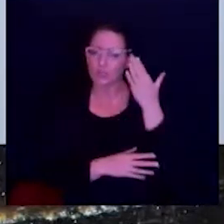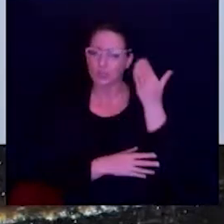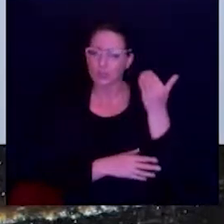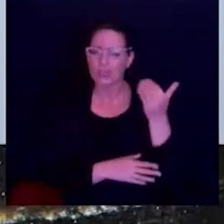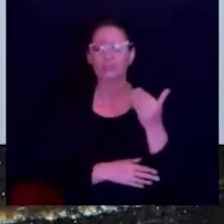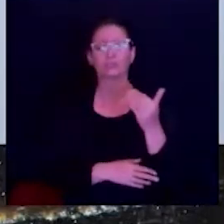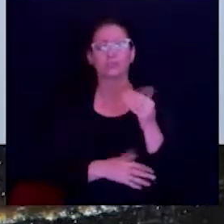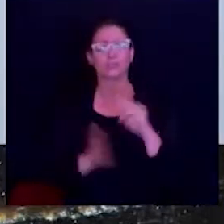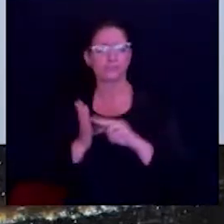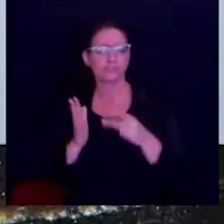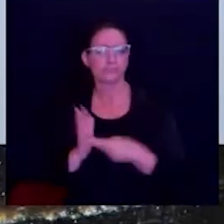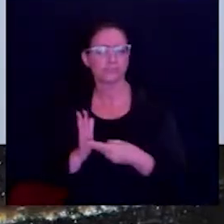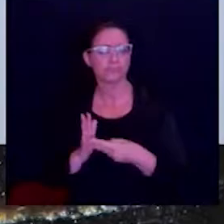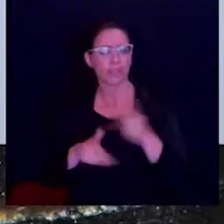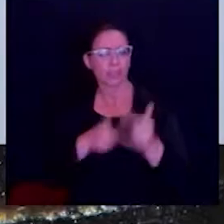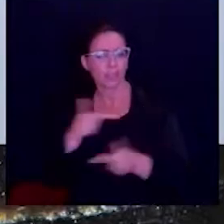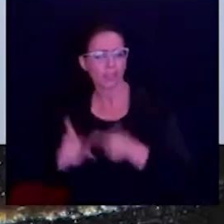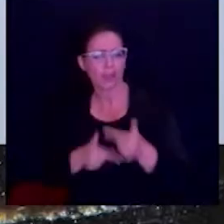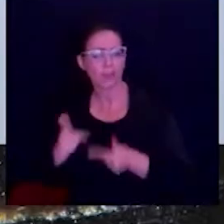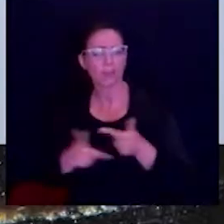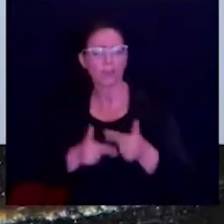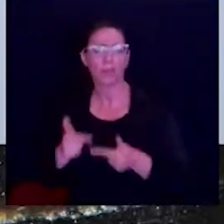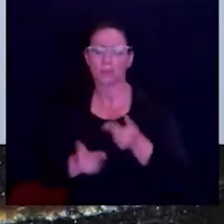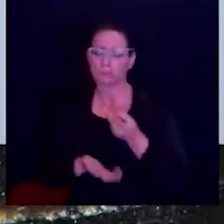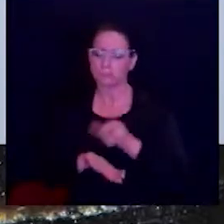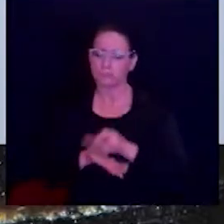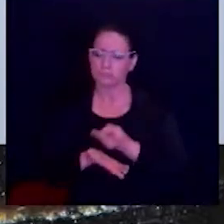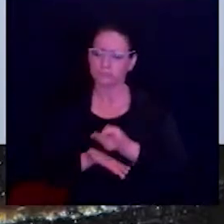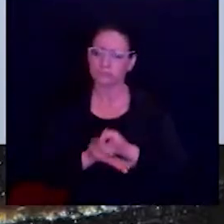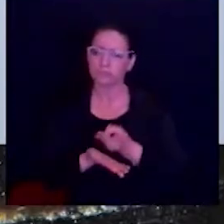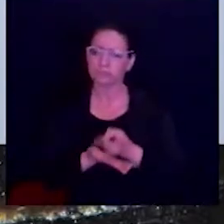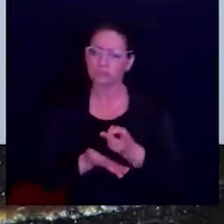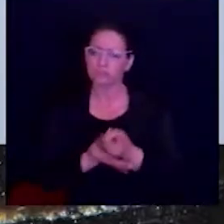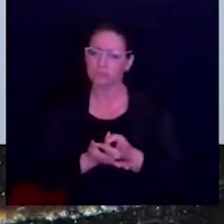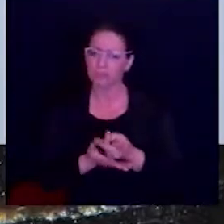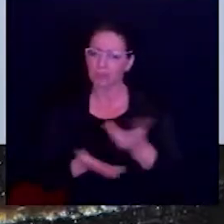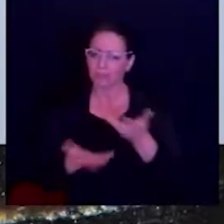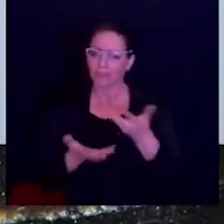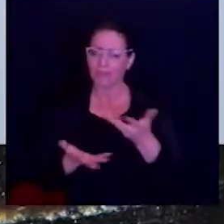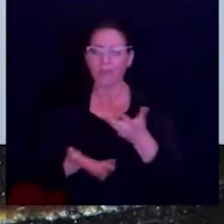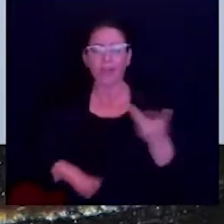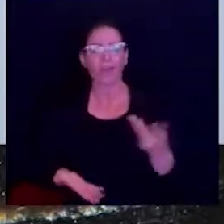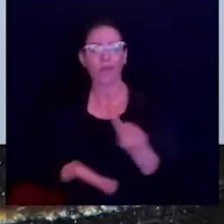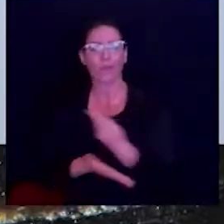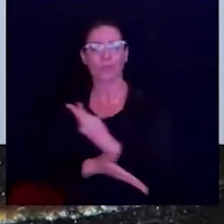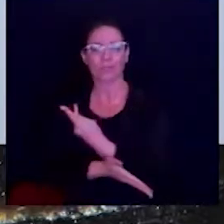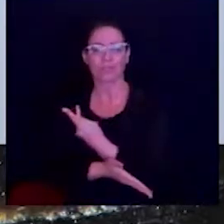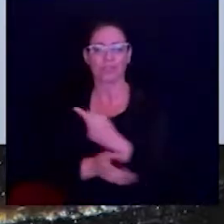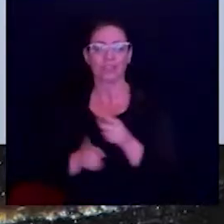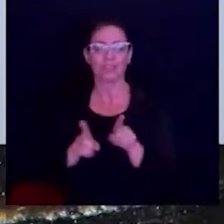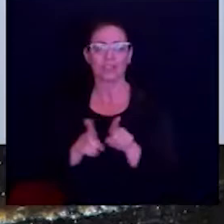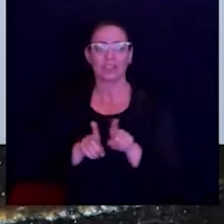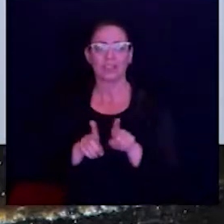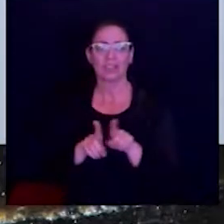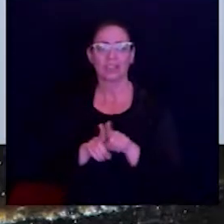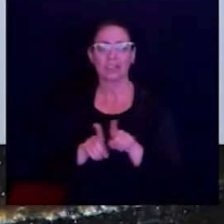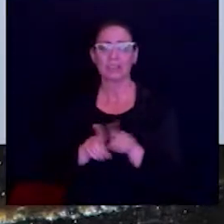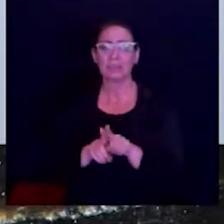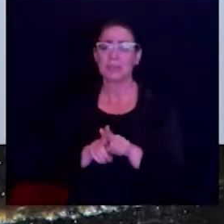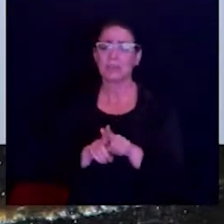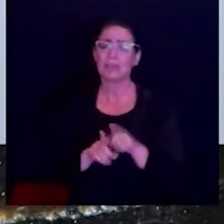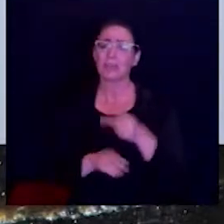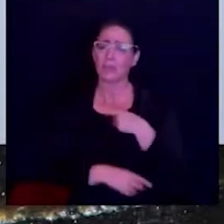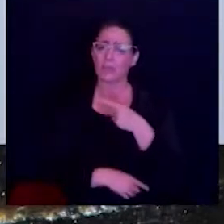duro e uma incessante devoção às coisas que você quer ver acontecer. Parafraseando Menos é Mais de Mises,